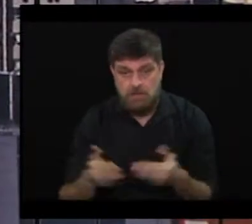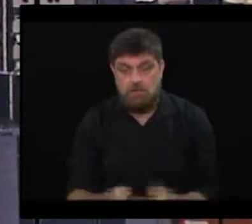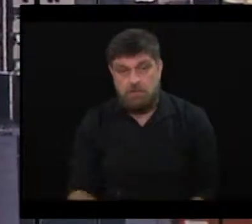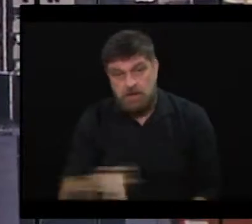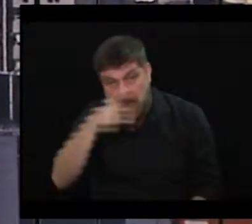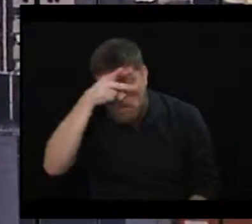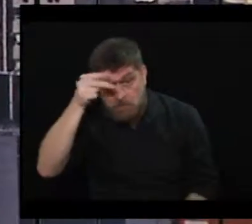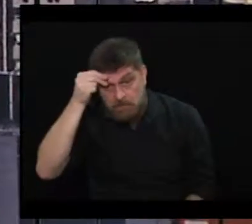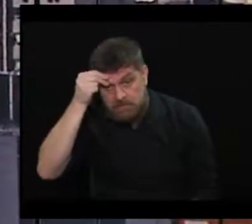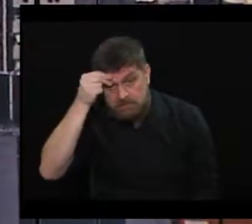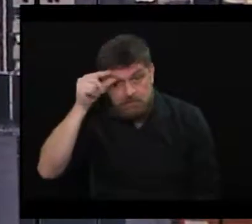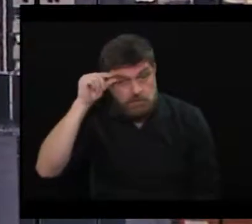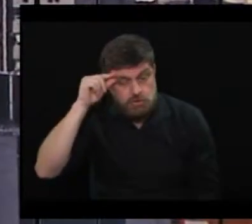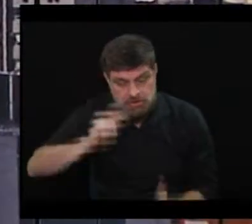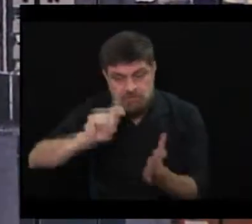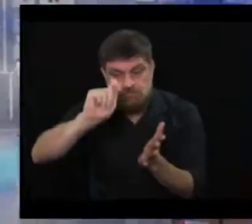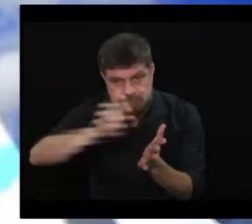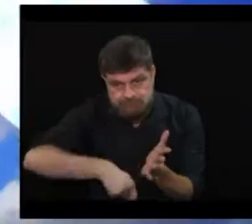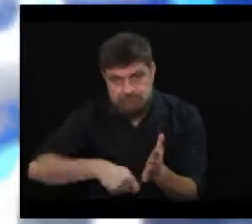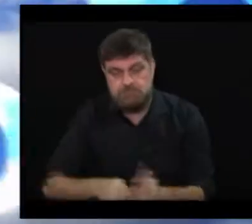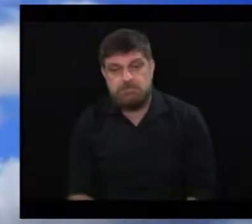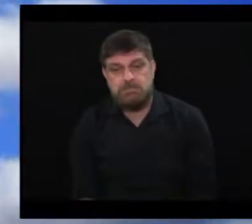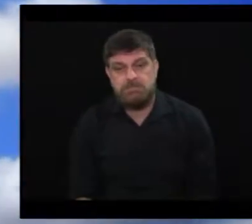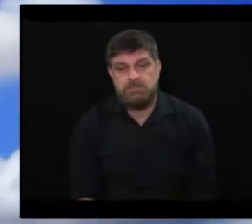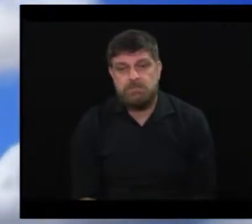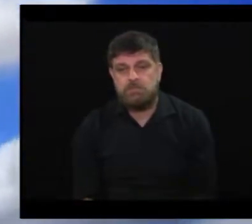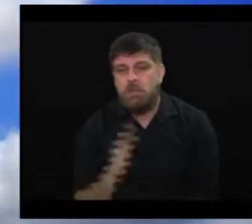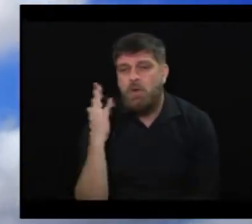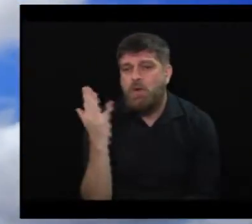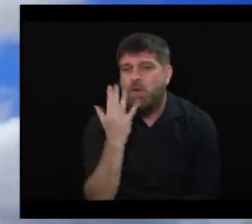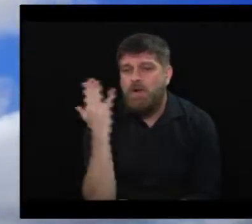sanção do prefeito Jonas Donizete.